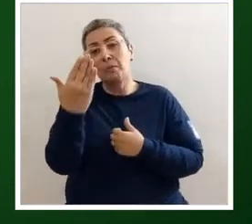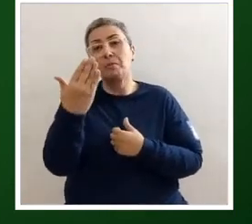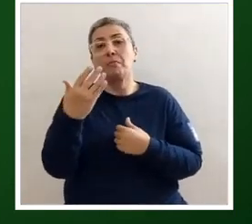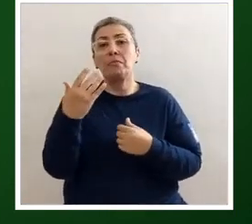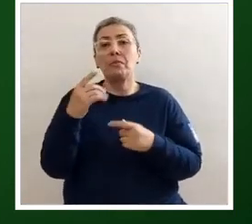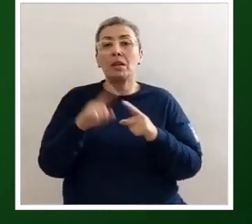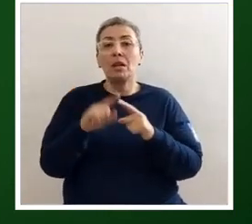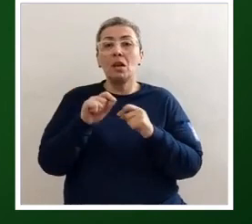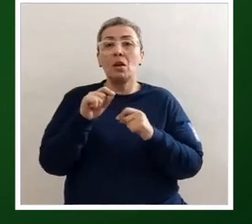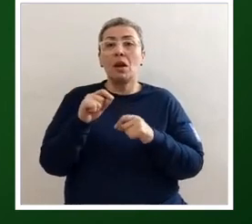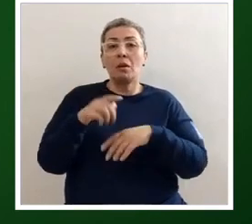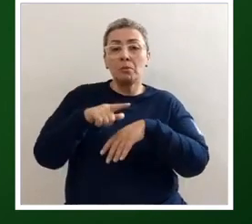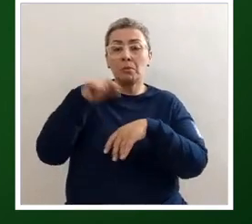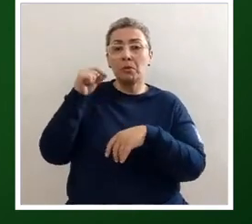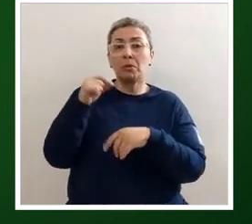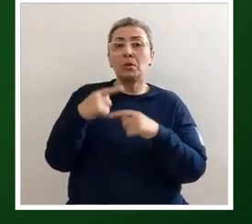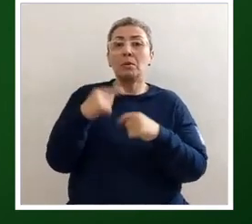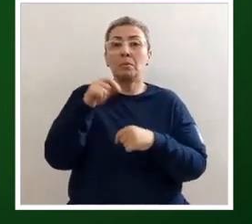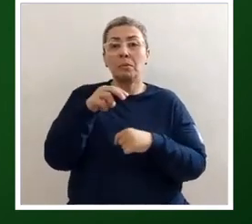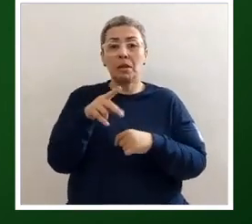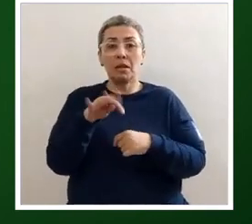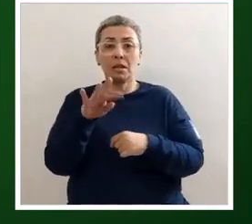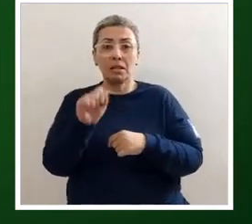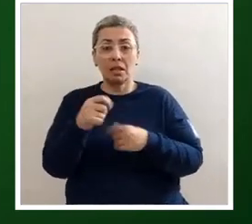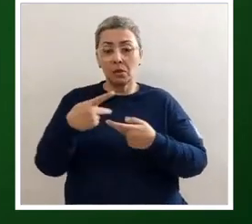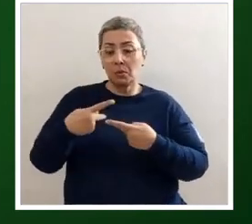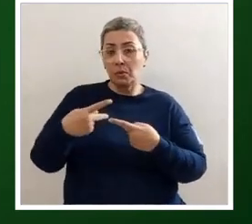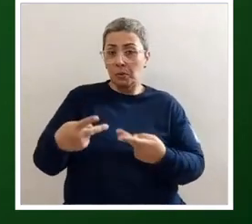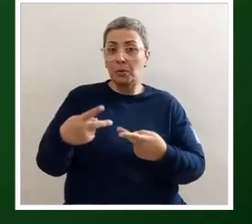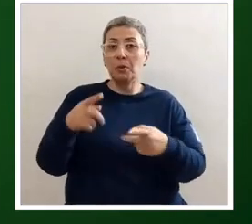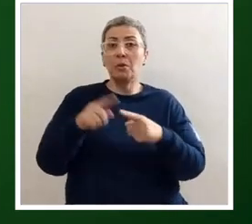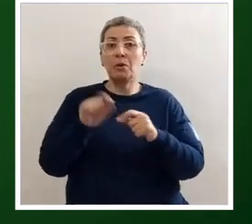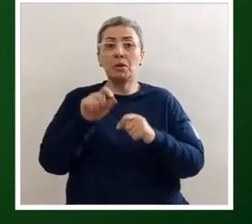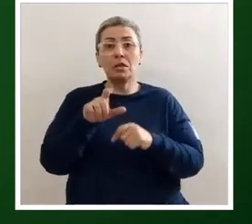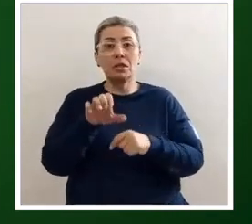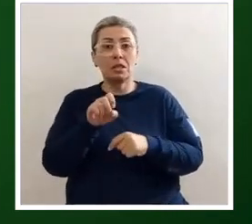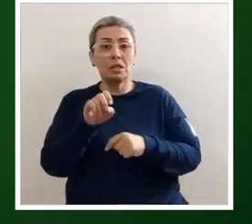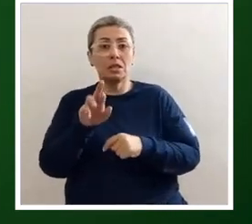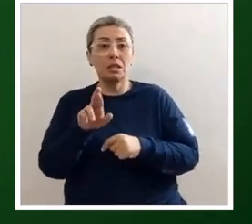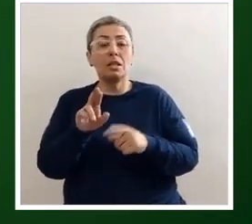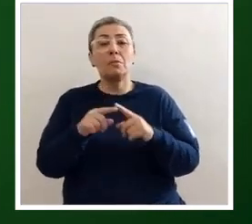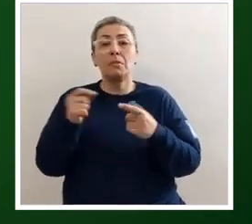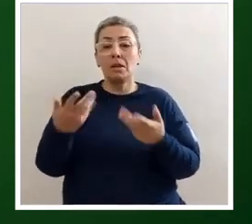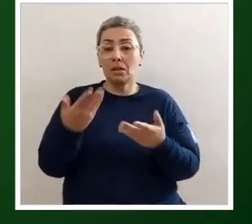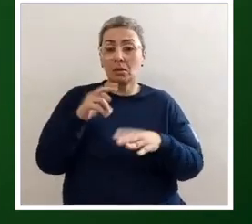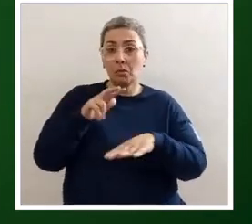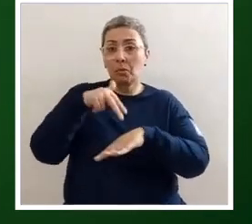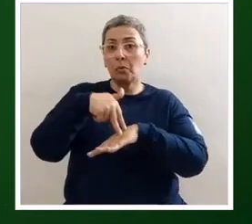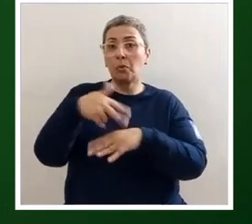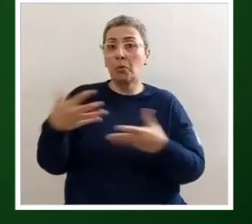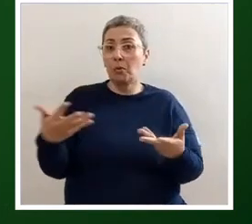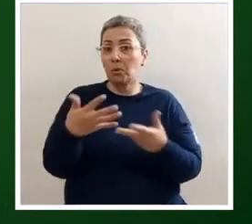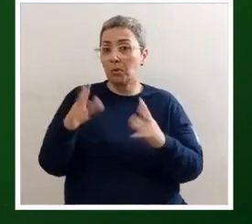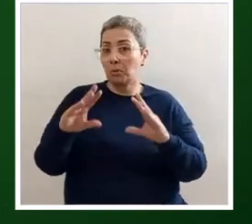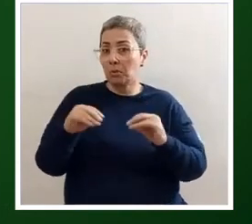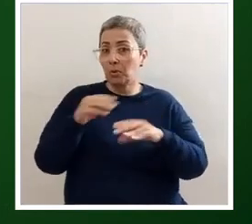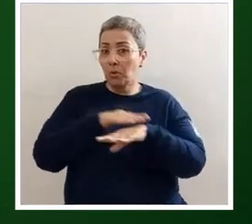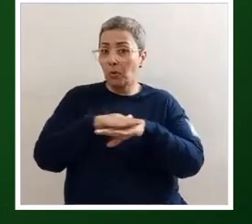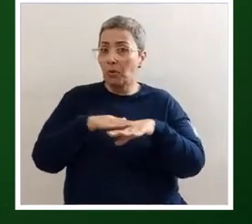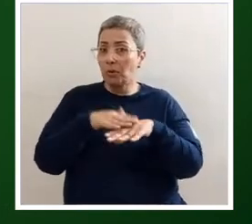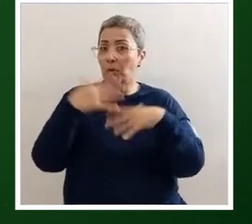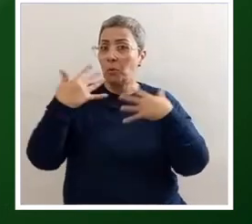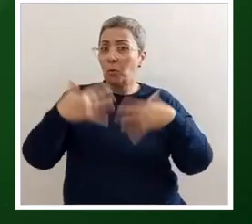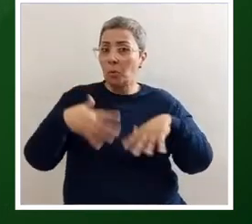a indicação da Marta Gil o convite seu César para estar aqui essa noite conversando com